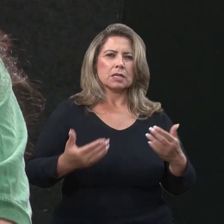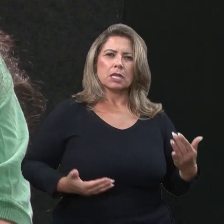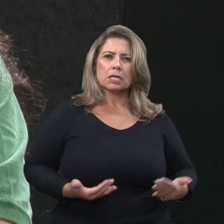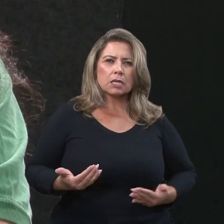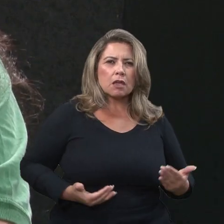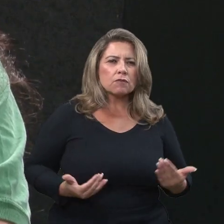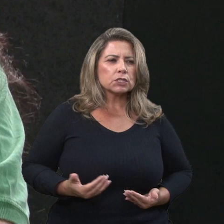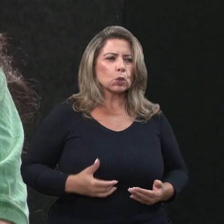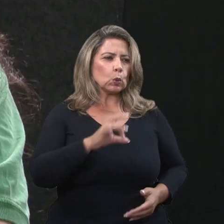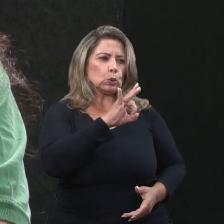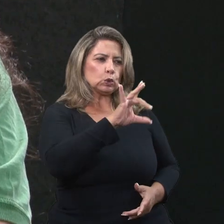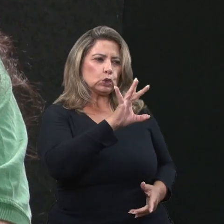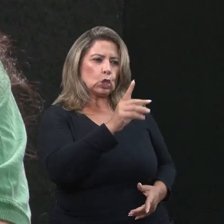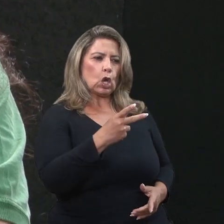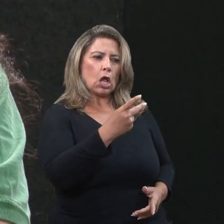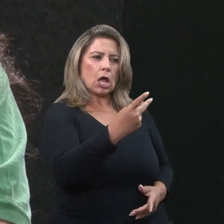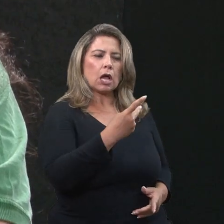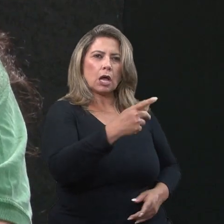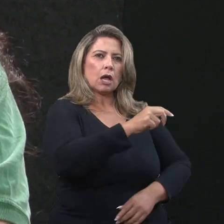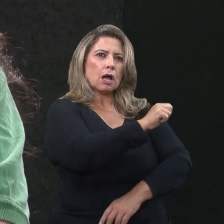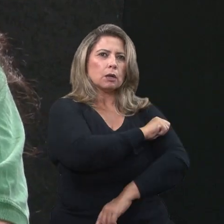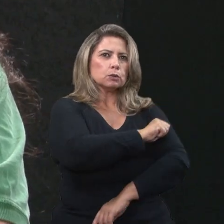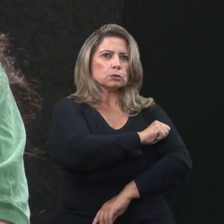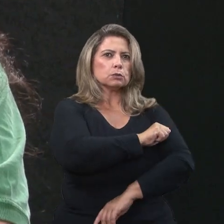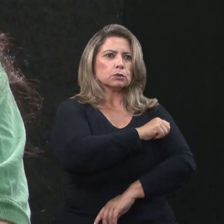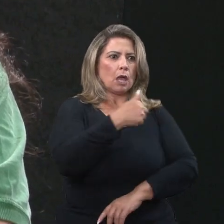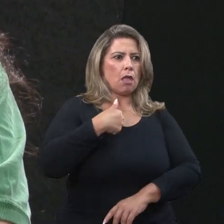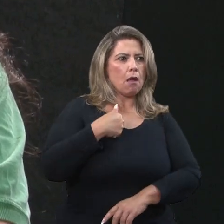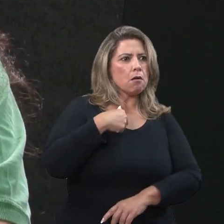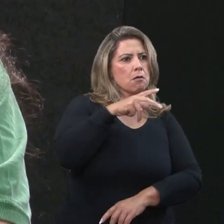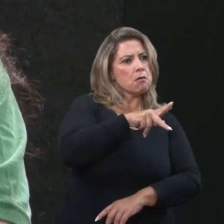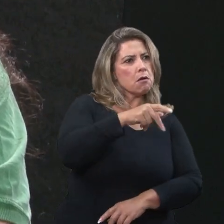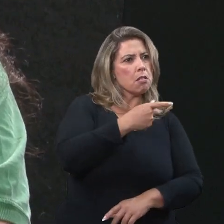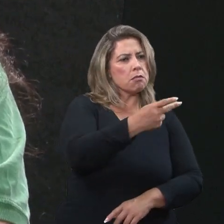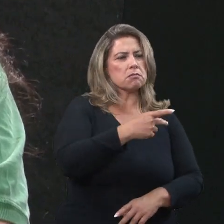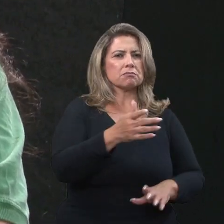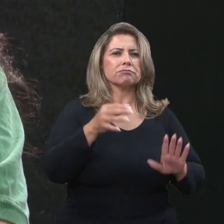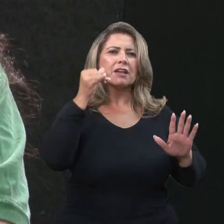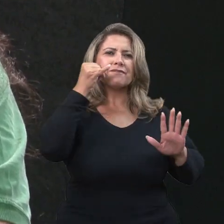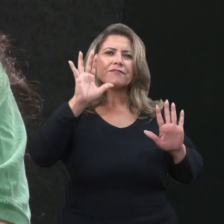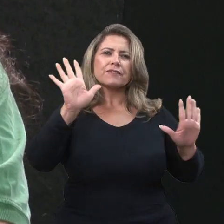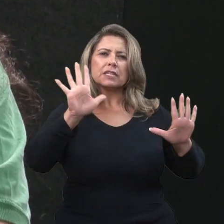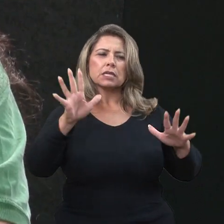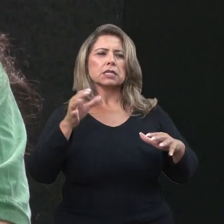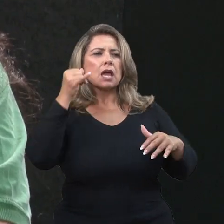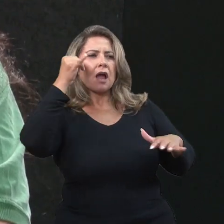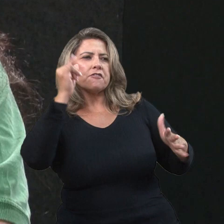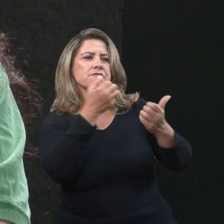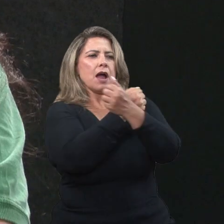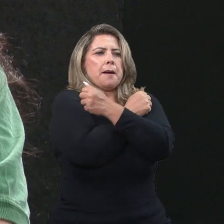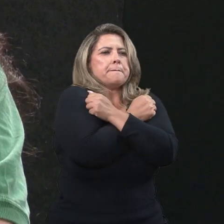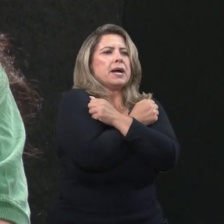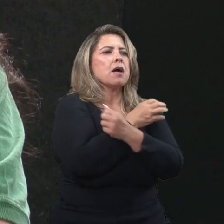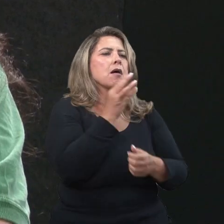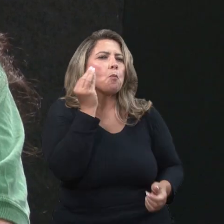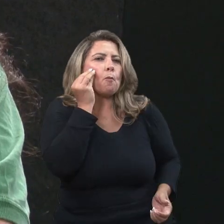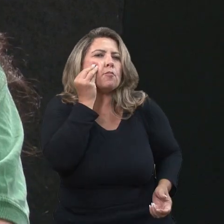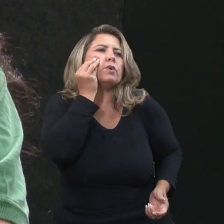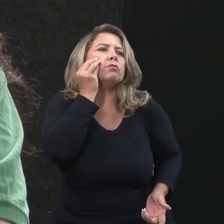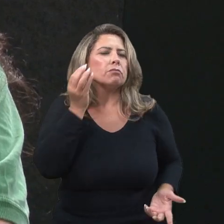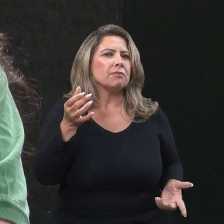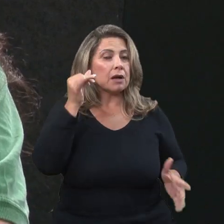Então, evita essa proximidade, essa demonstração de afeto por meio de toque, de abraço, de beijo,